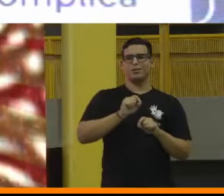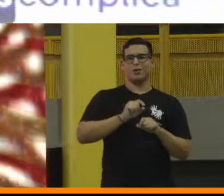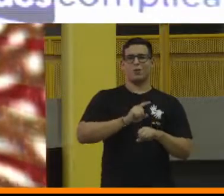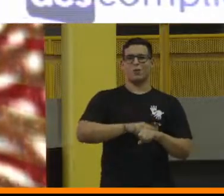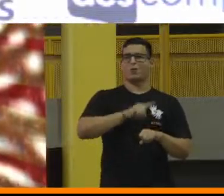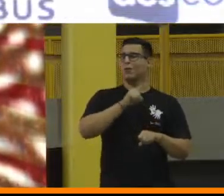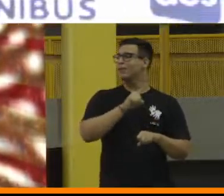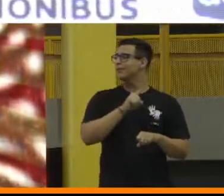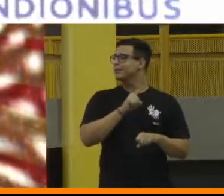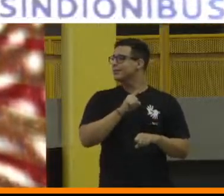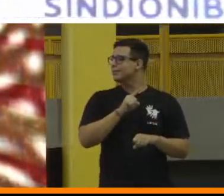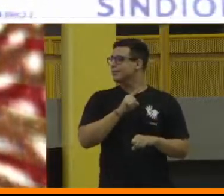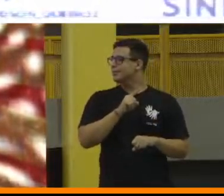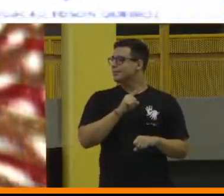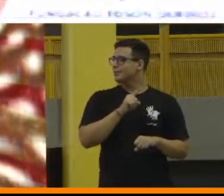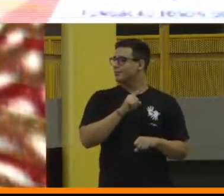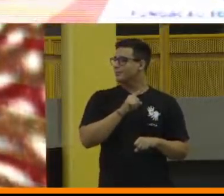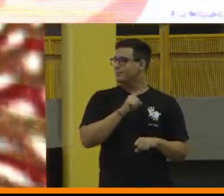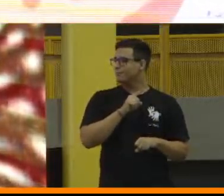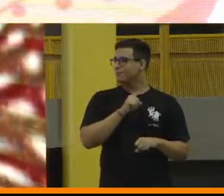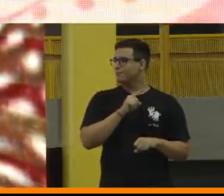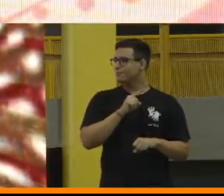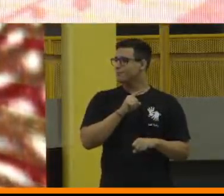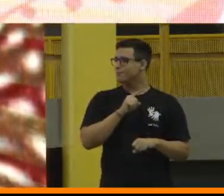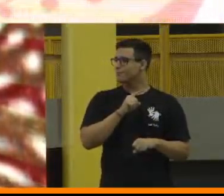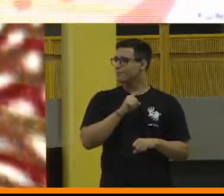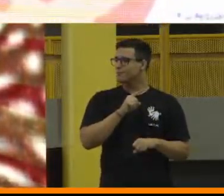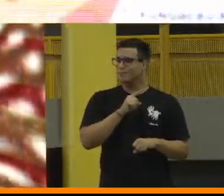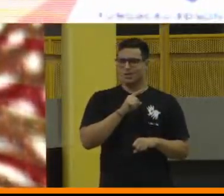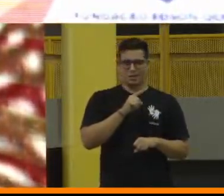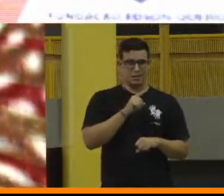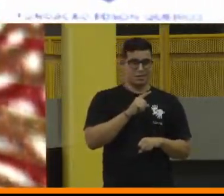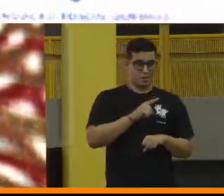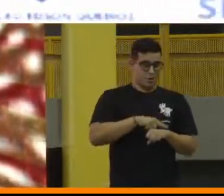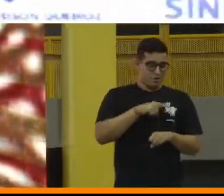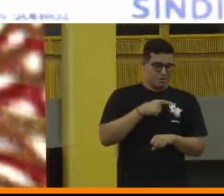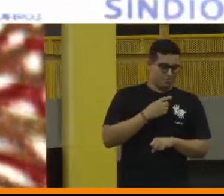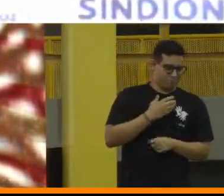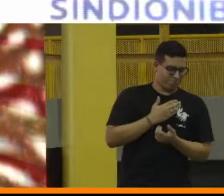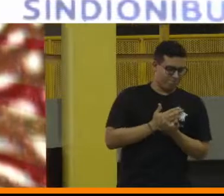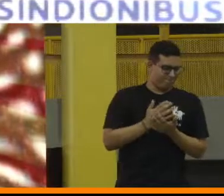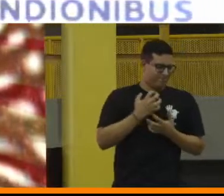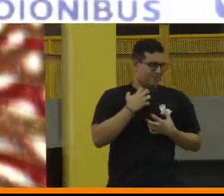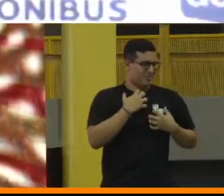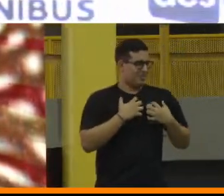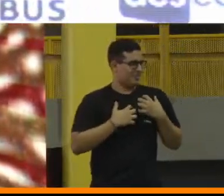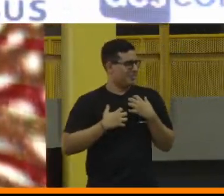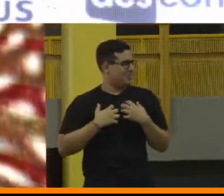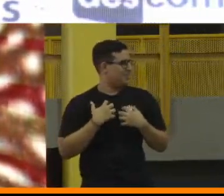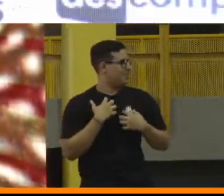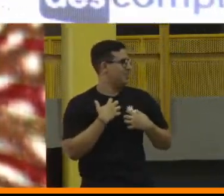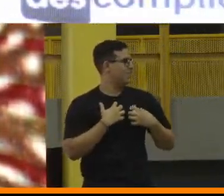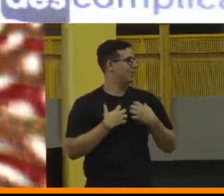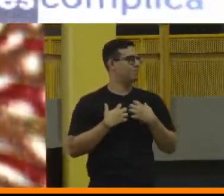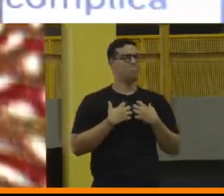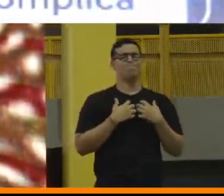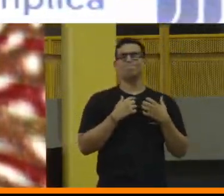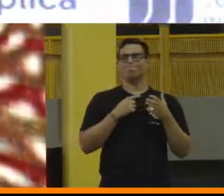hora em que você tem aquela tristeza no coração, não tem? Vou fazer uma